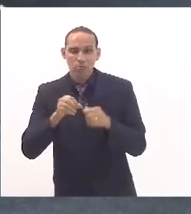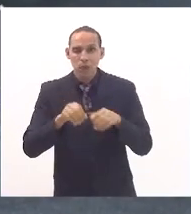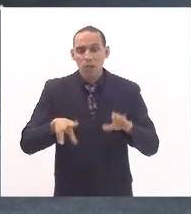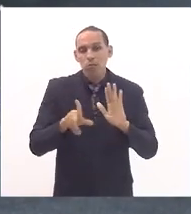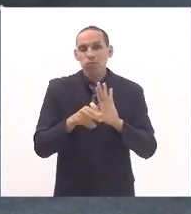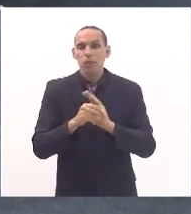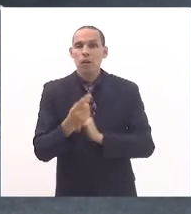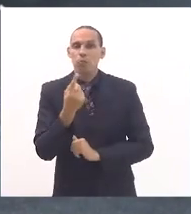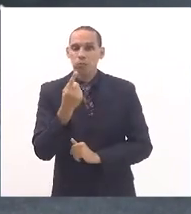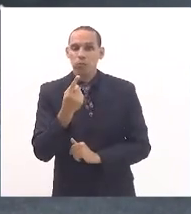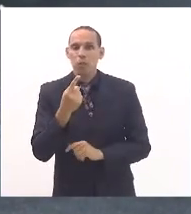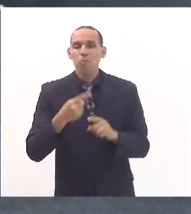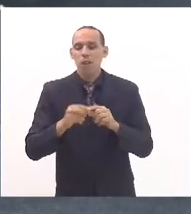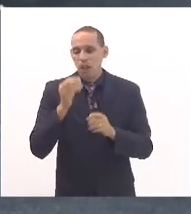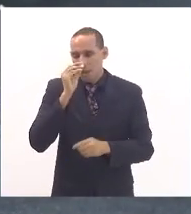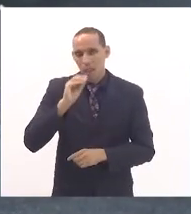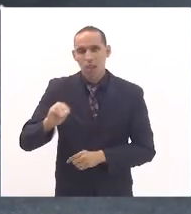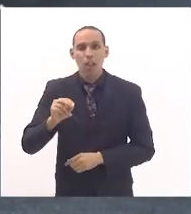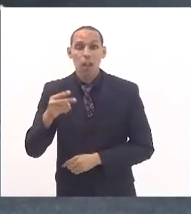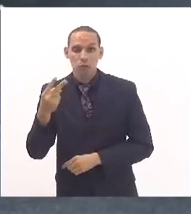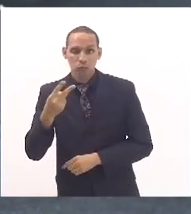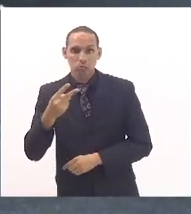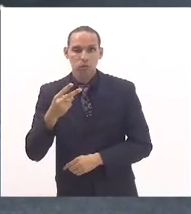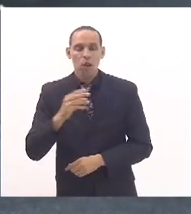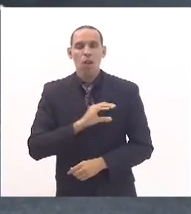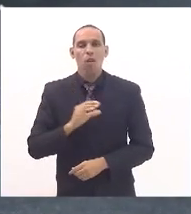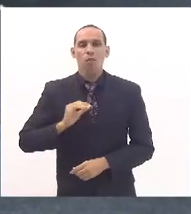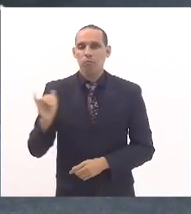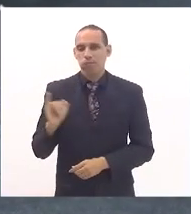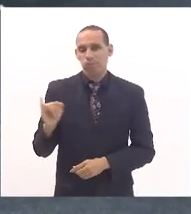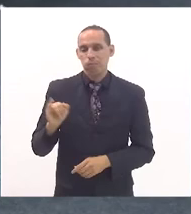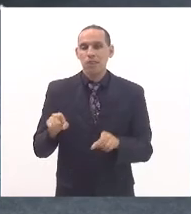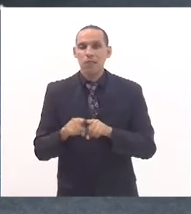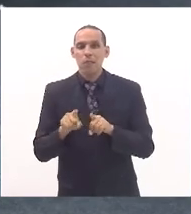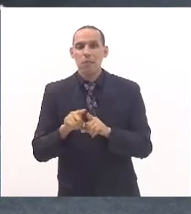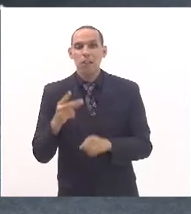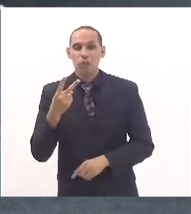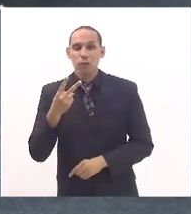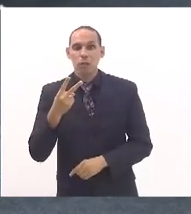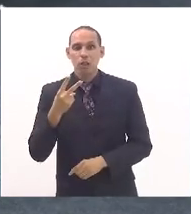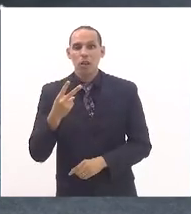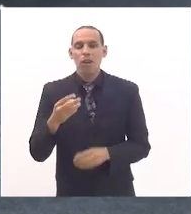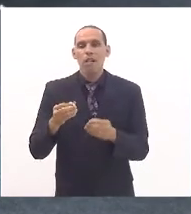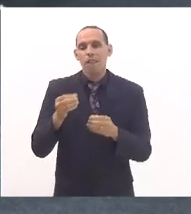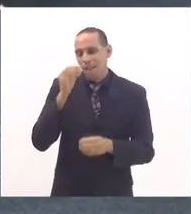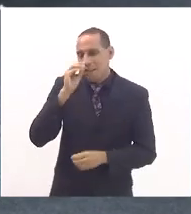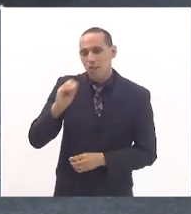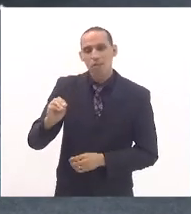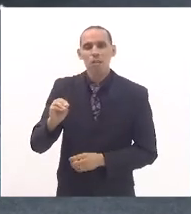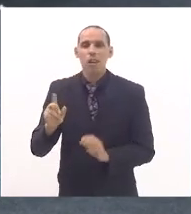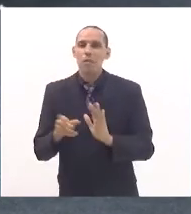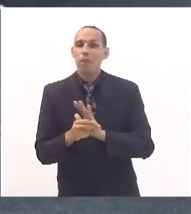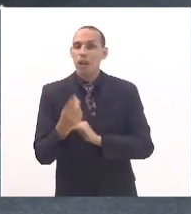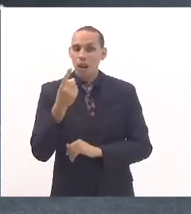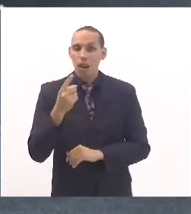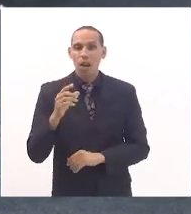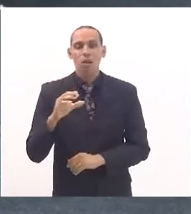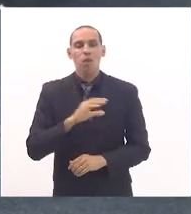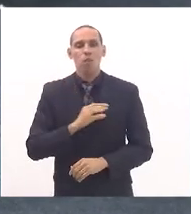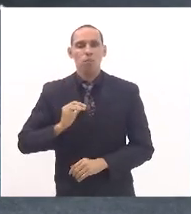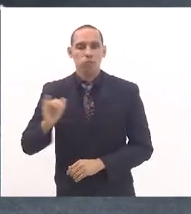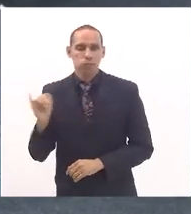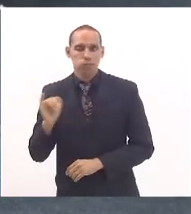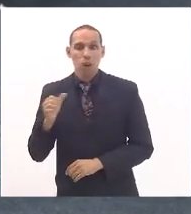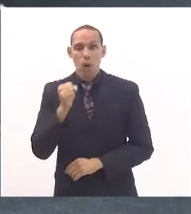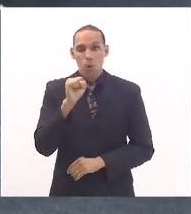emendas 1 pela rejeição da emenda 2 da Comissão de Tributação, número 2 pela rejeição da emenda 1 da Comissão de Tributação, 8 a